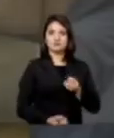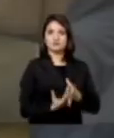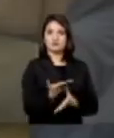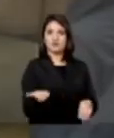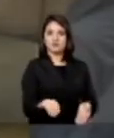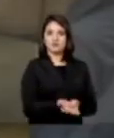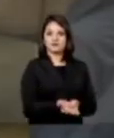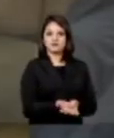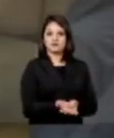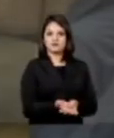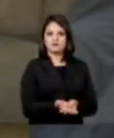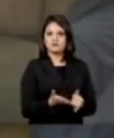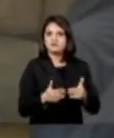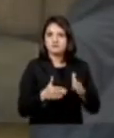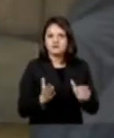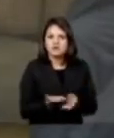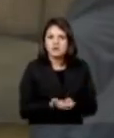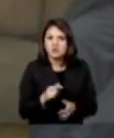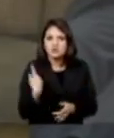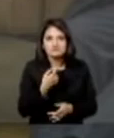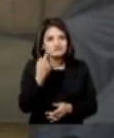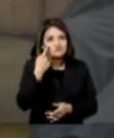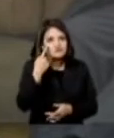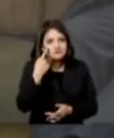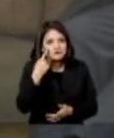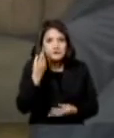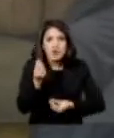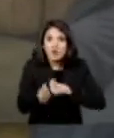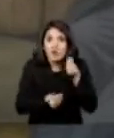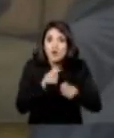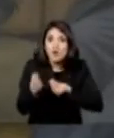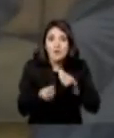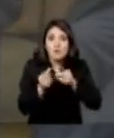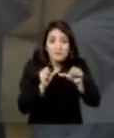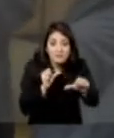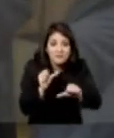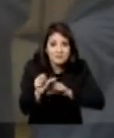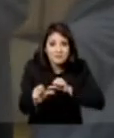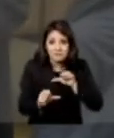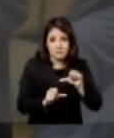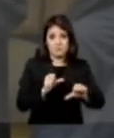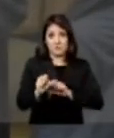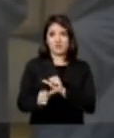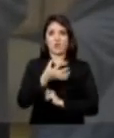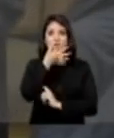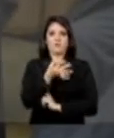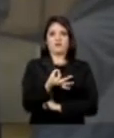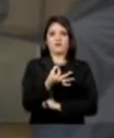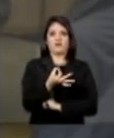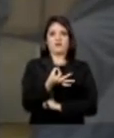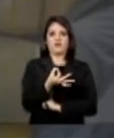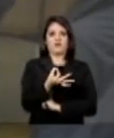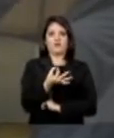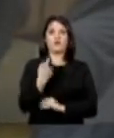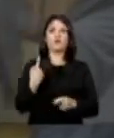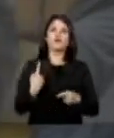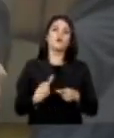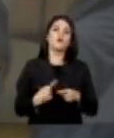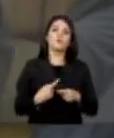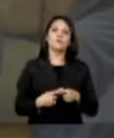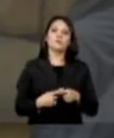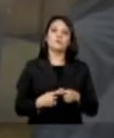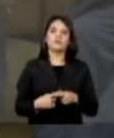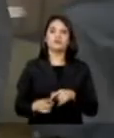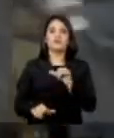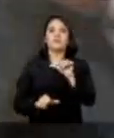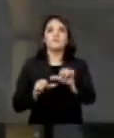de uma forma incrível, mudar completamente de opinião. Por quê? Porque mudaram-se os